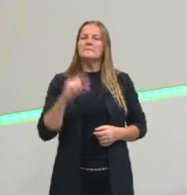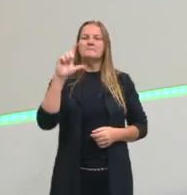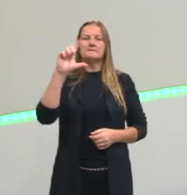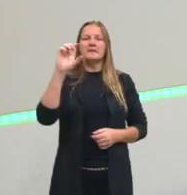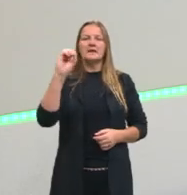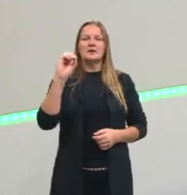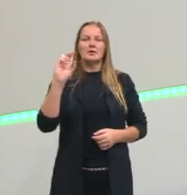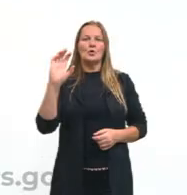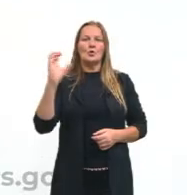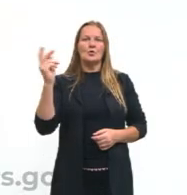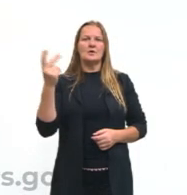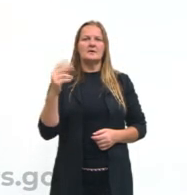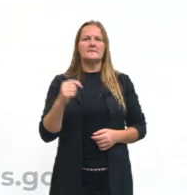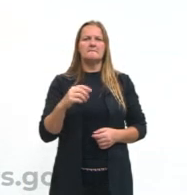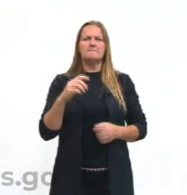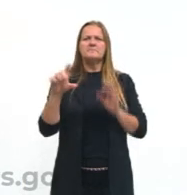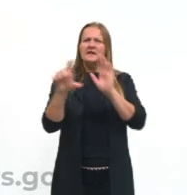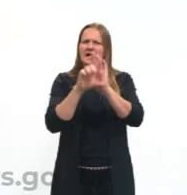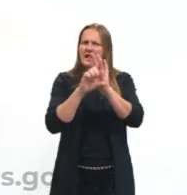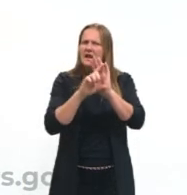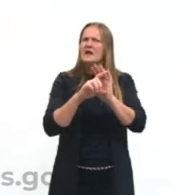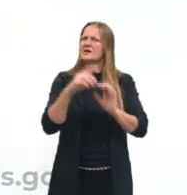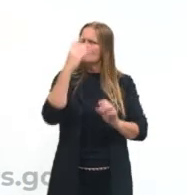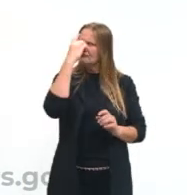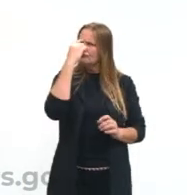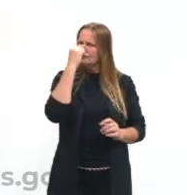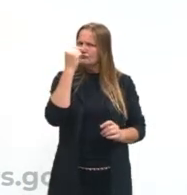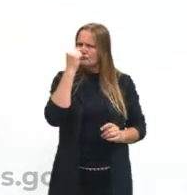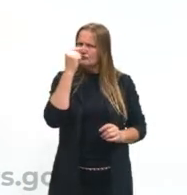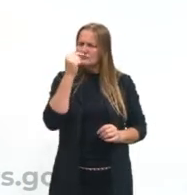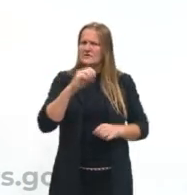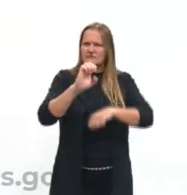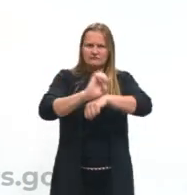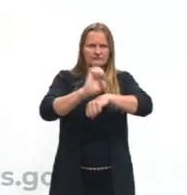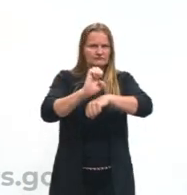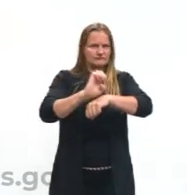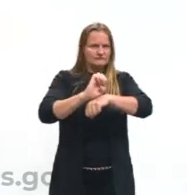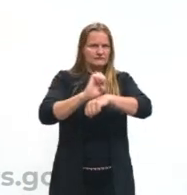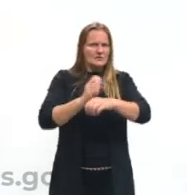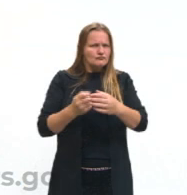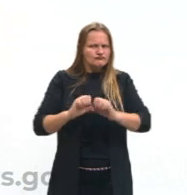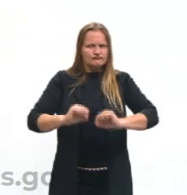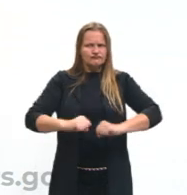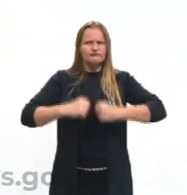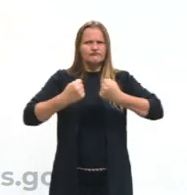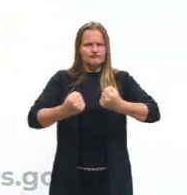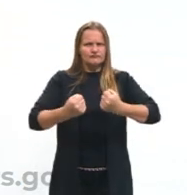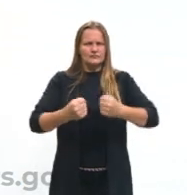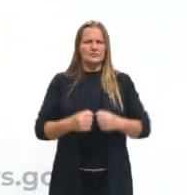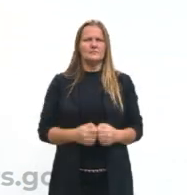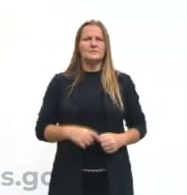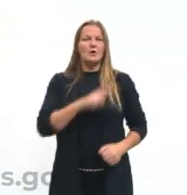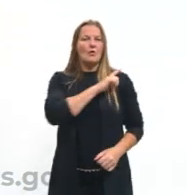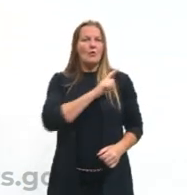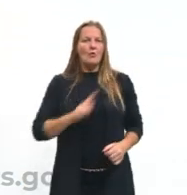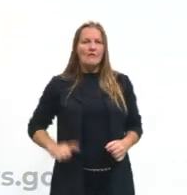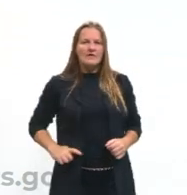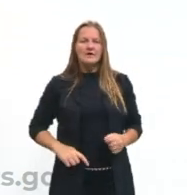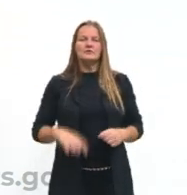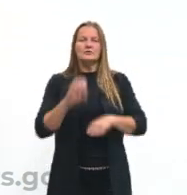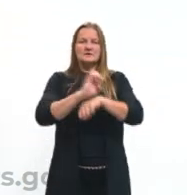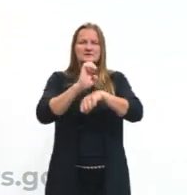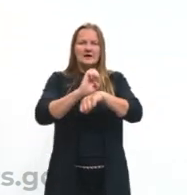além do dia que Divino e o de um look defendi muito o estado que eu defendo um monte que o estado e e o governo